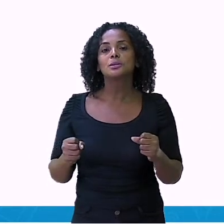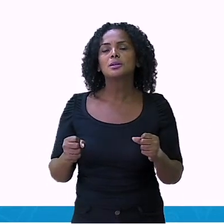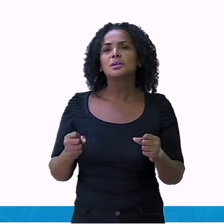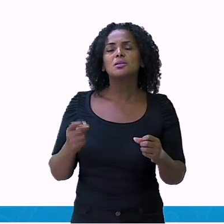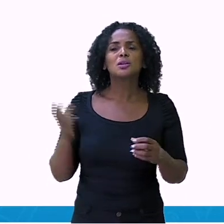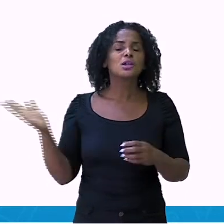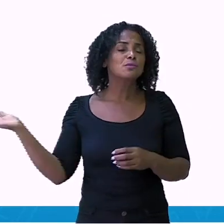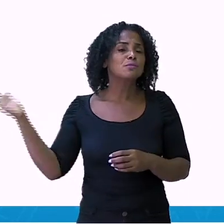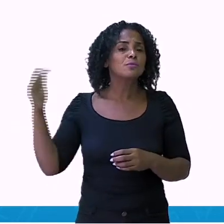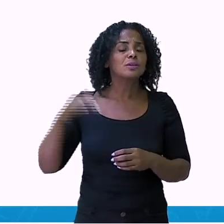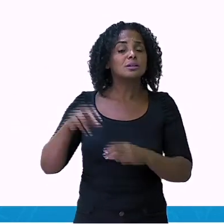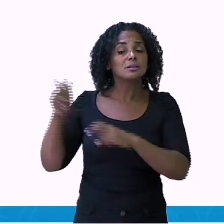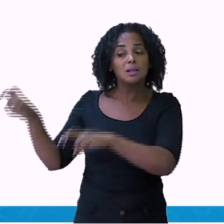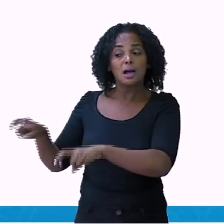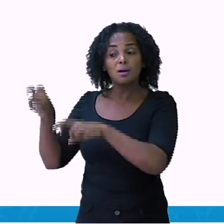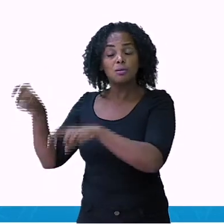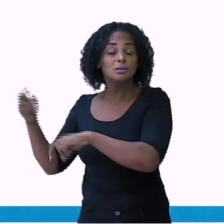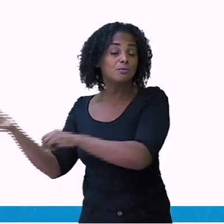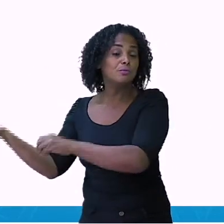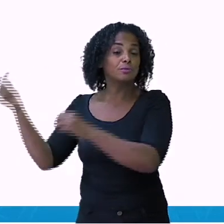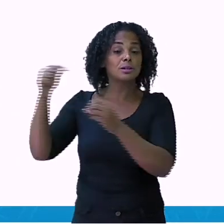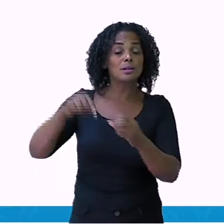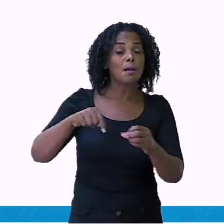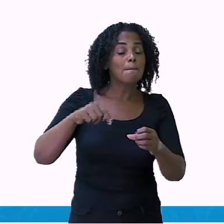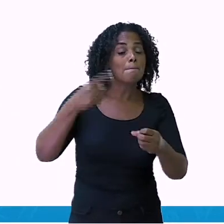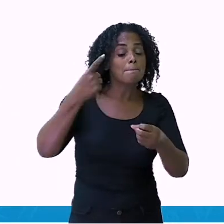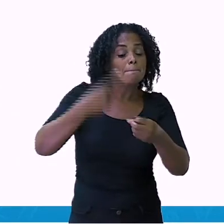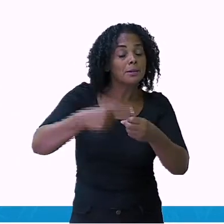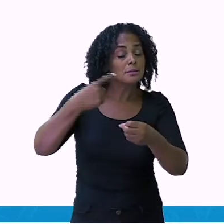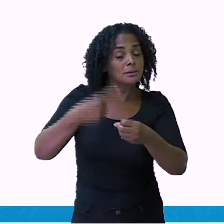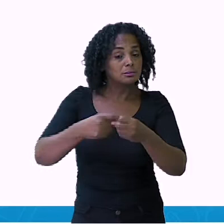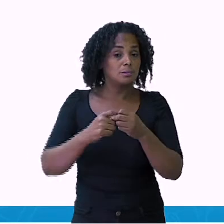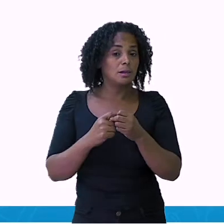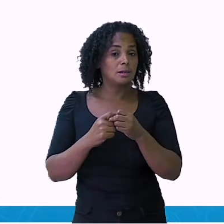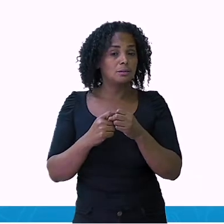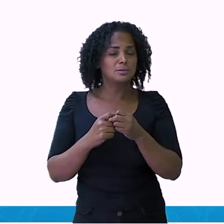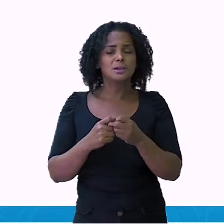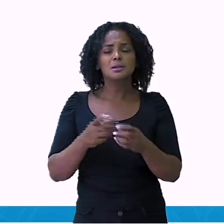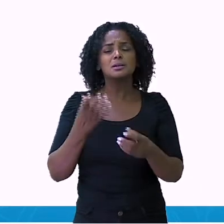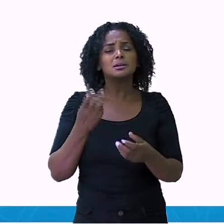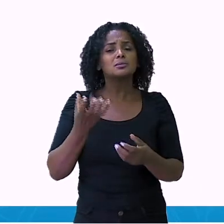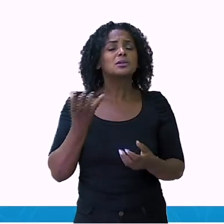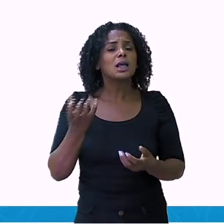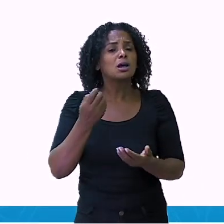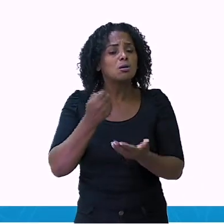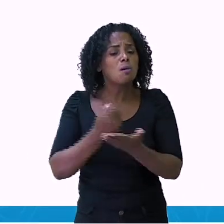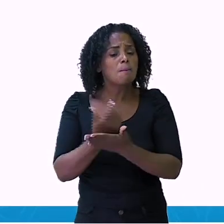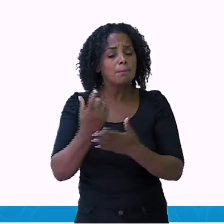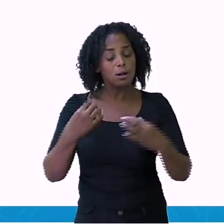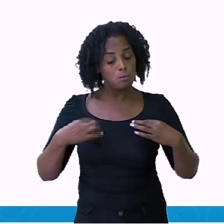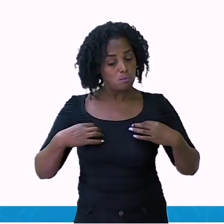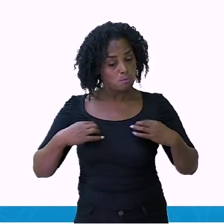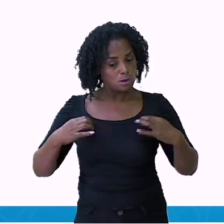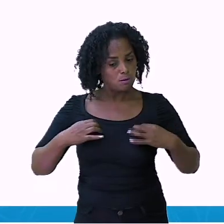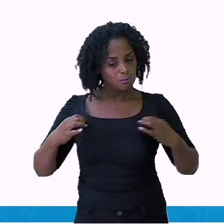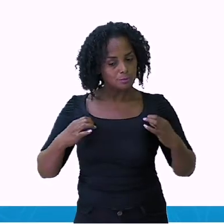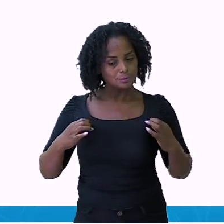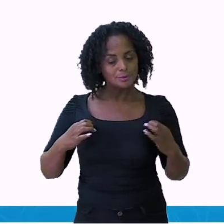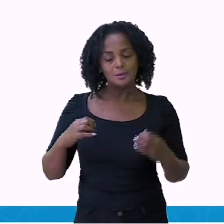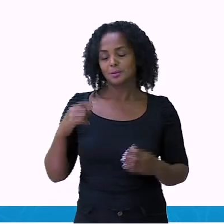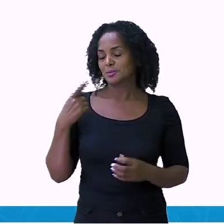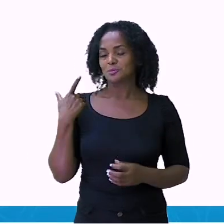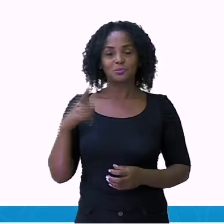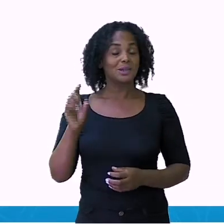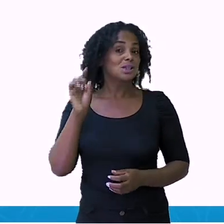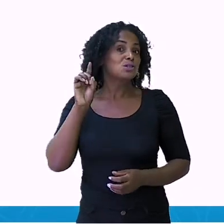ao vir para a cidade, você pode ter uma variedade. Você quer comprar uma roupa e você não tem uma única loja, você